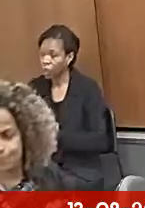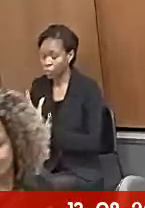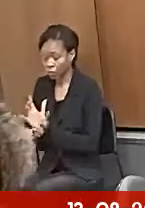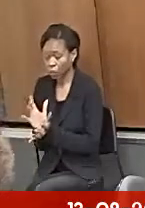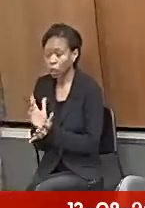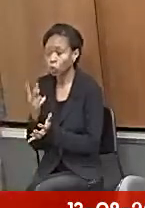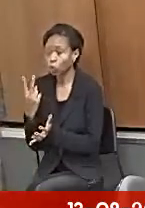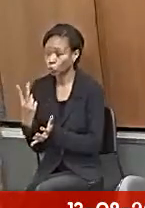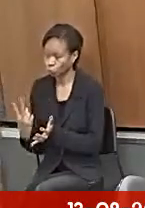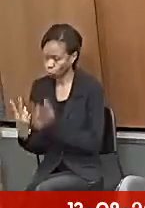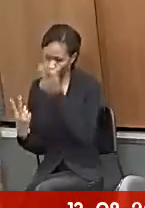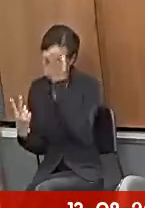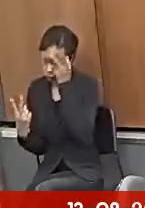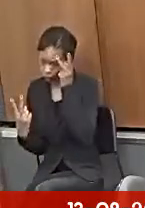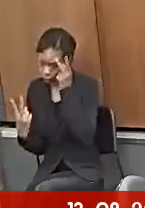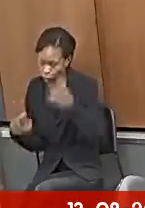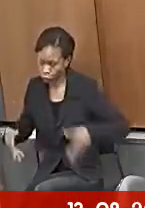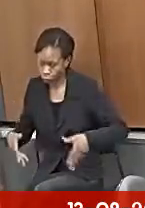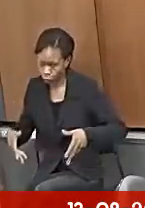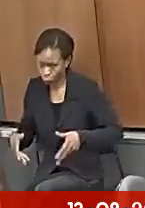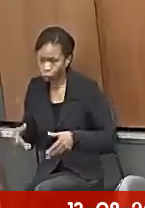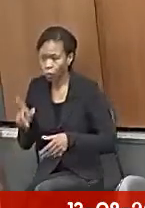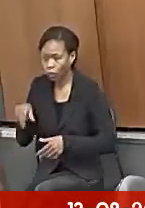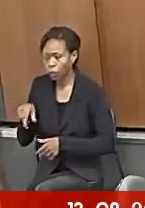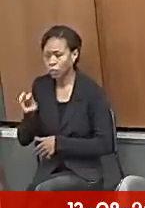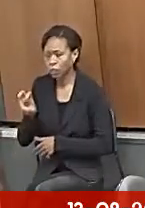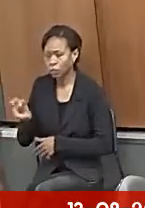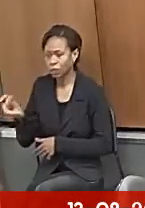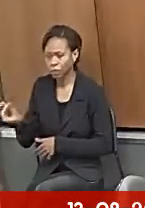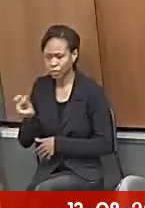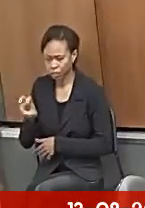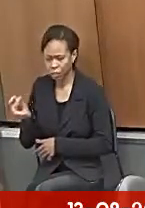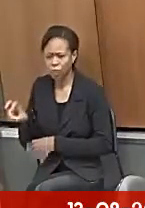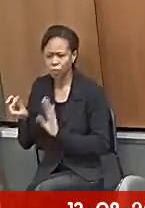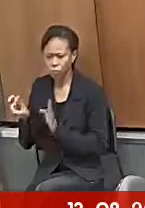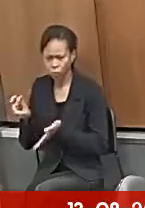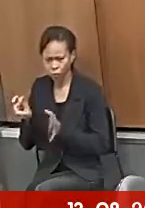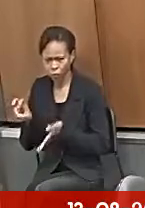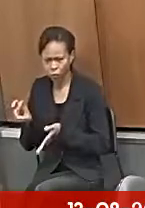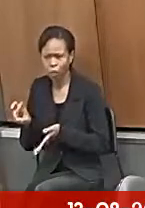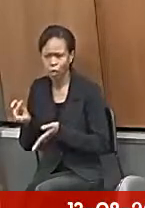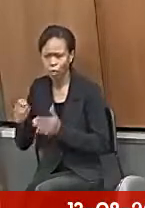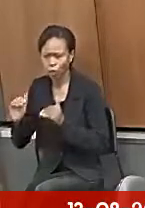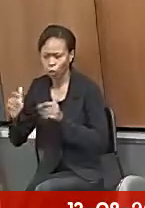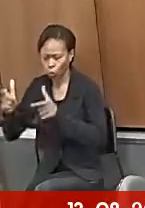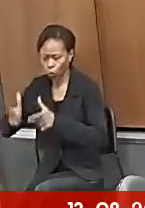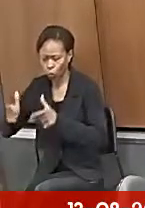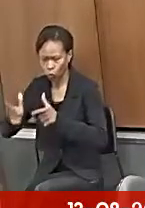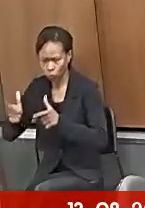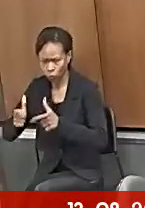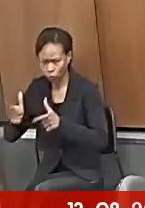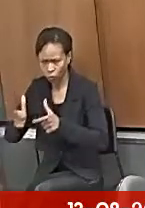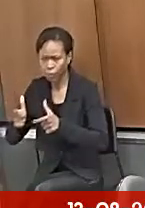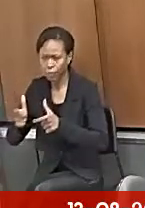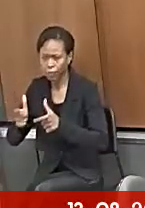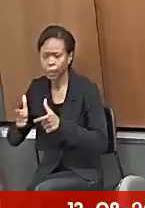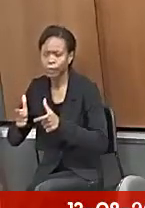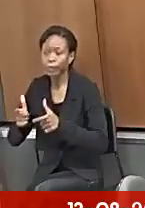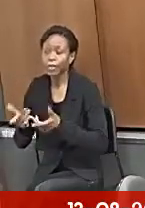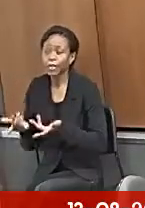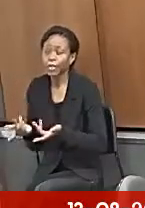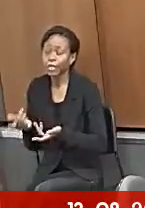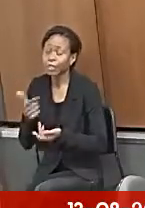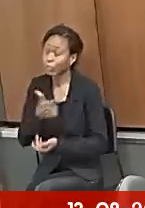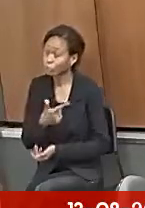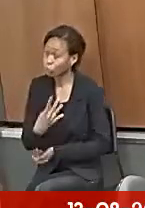femmes copa está na 55a 25ª posição do ranking da itf e no próprio